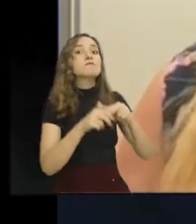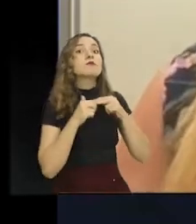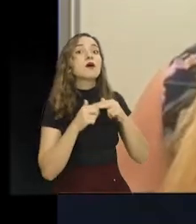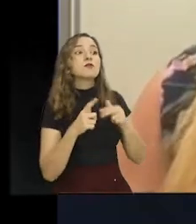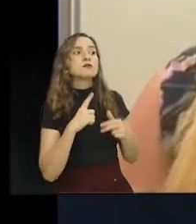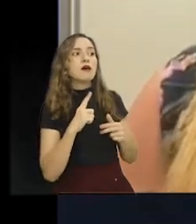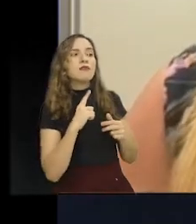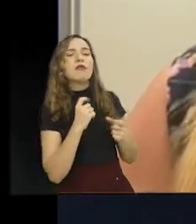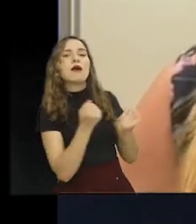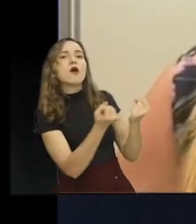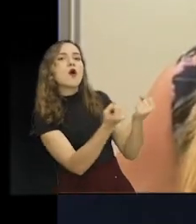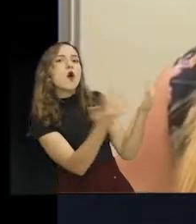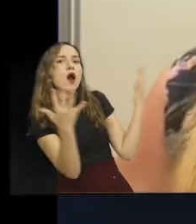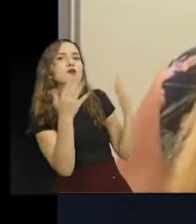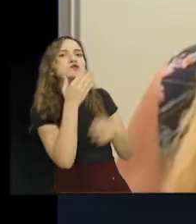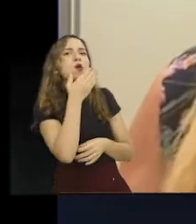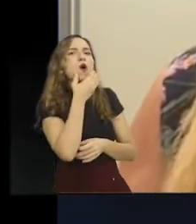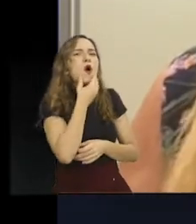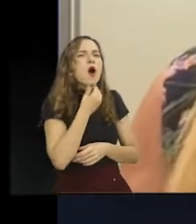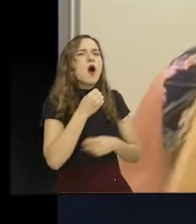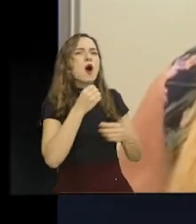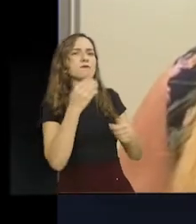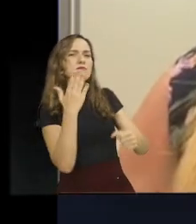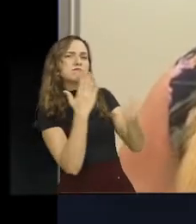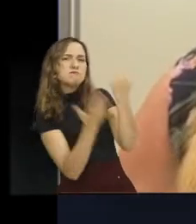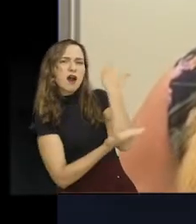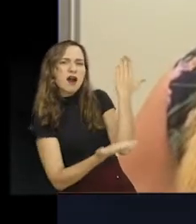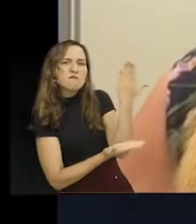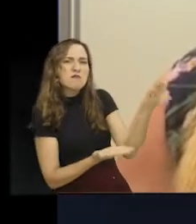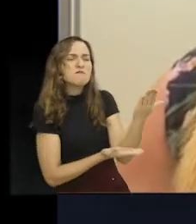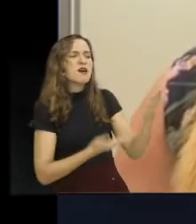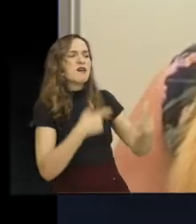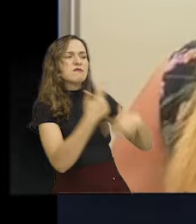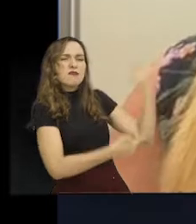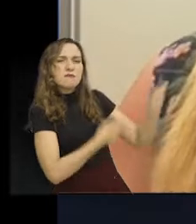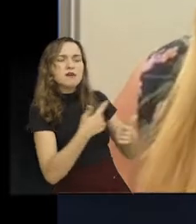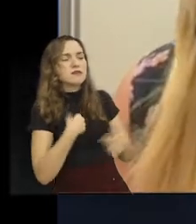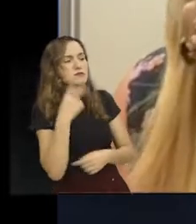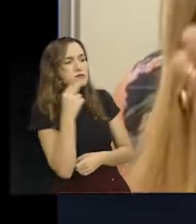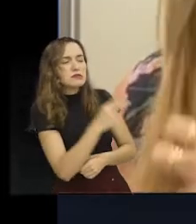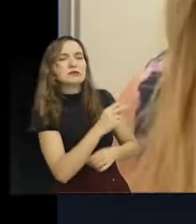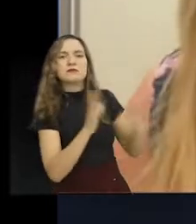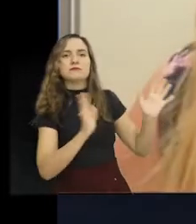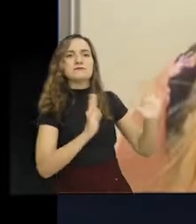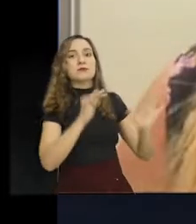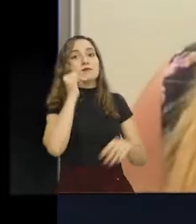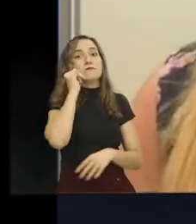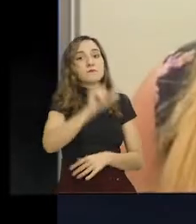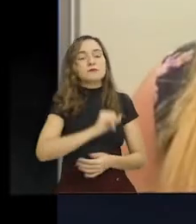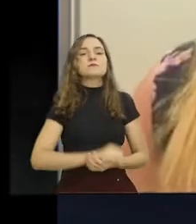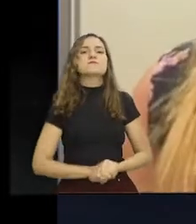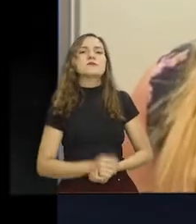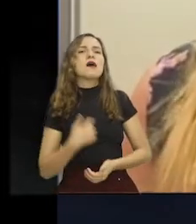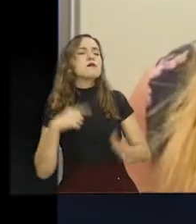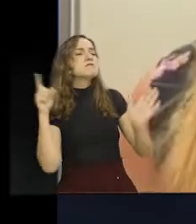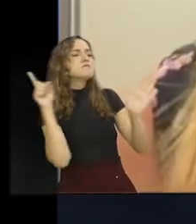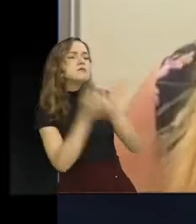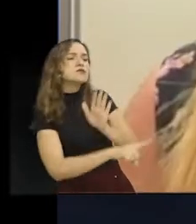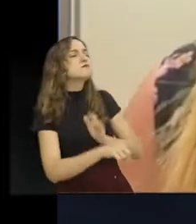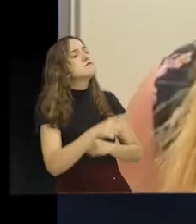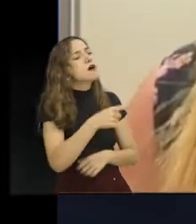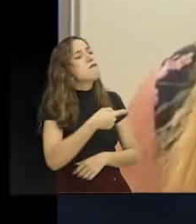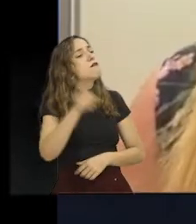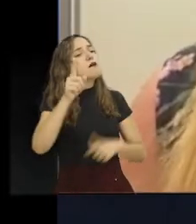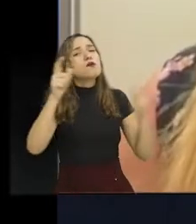por causa de uns lenhadores que estavam na floresta. O lobo perguntou aonde